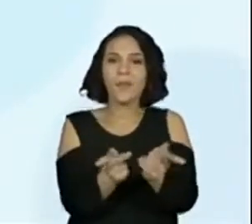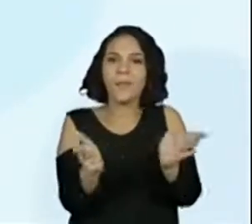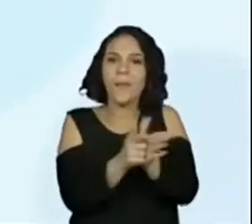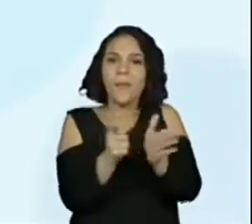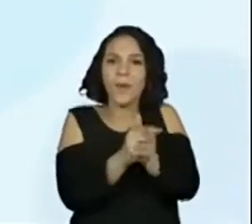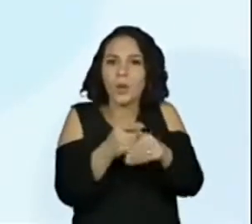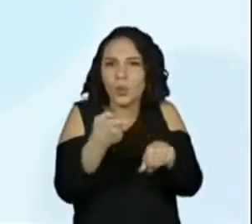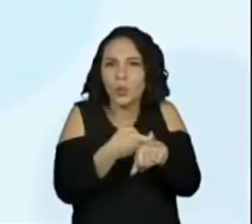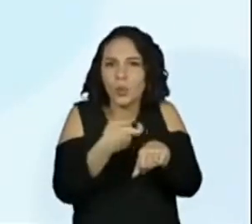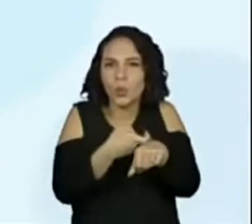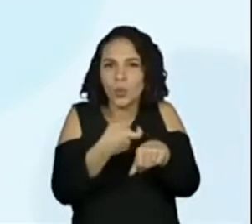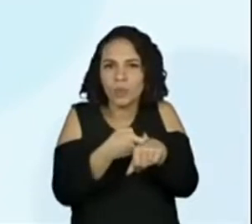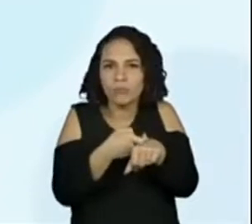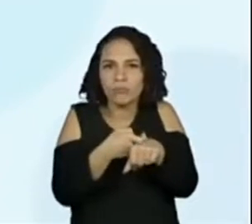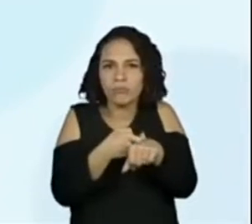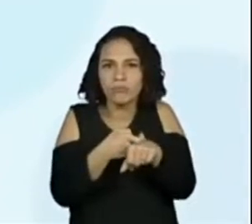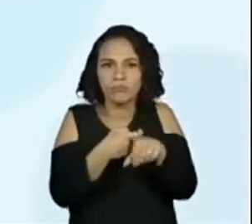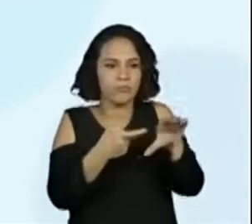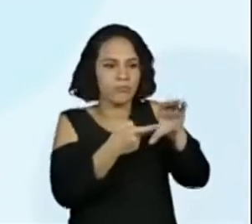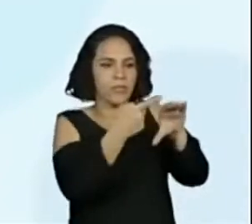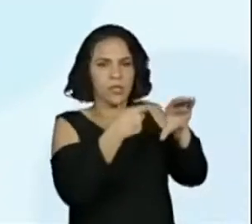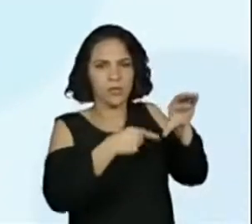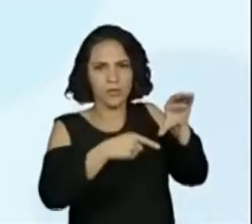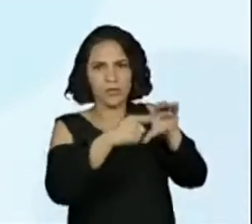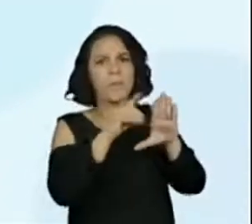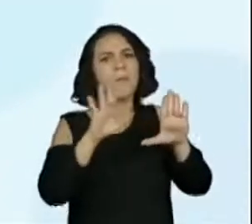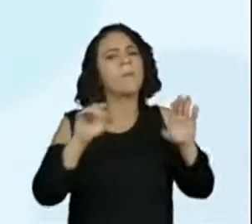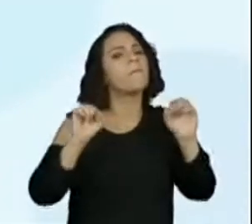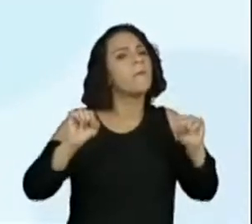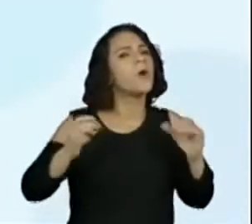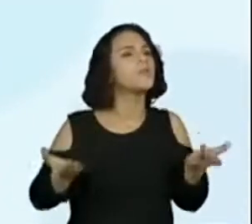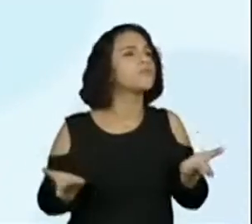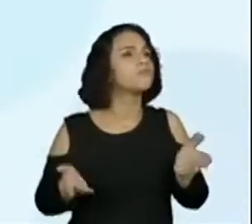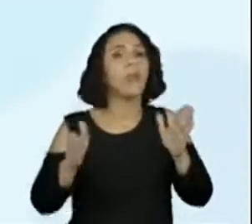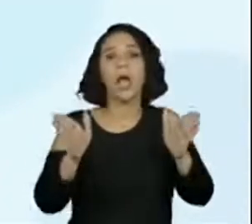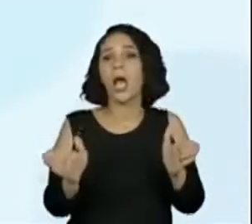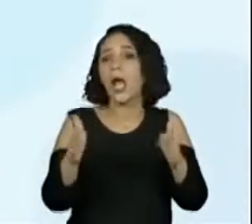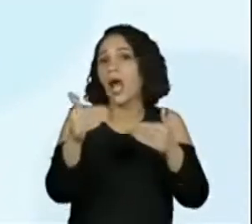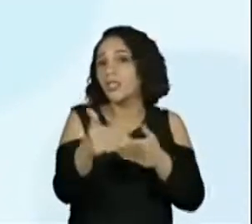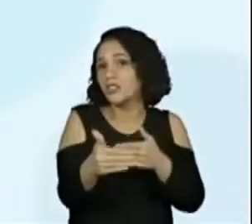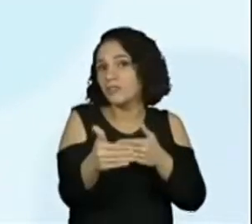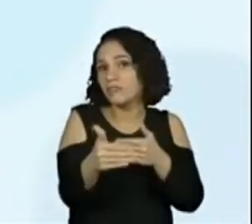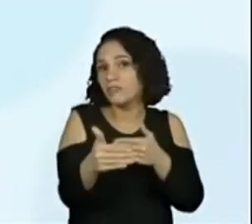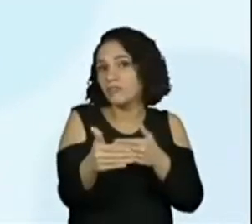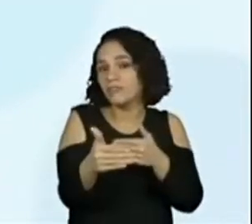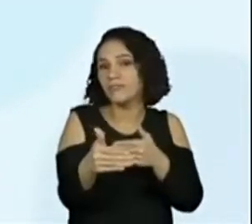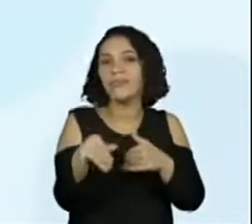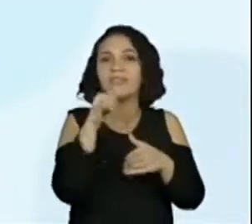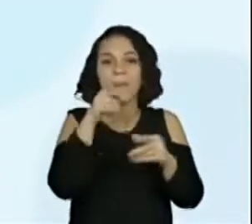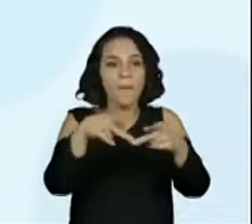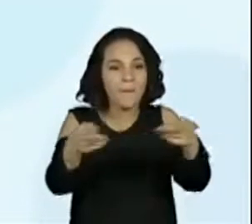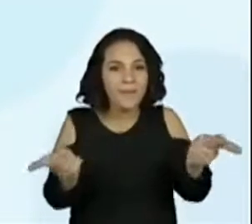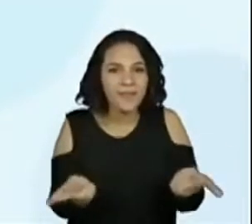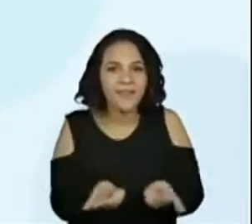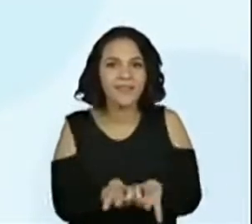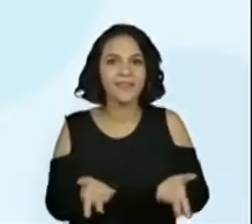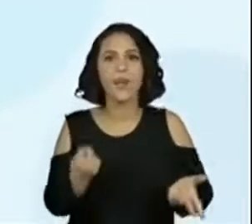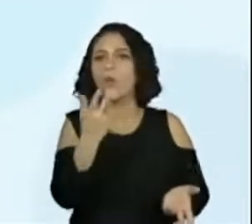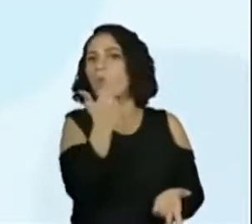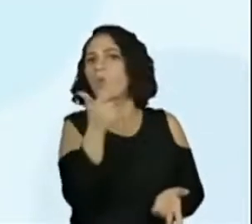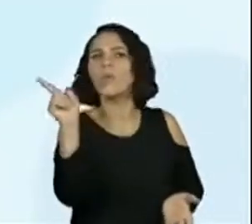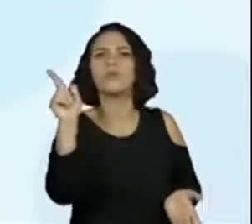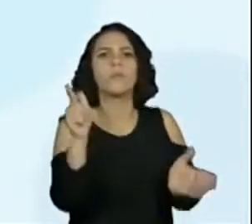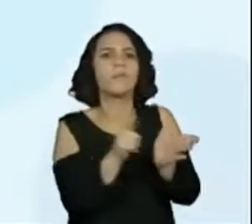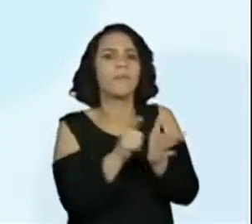papelão redondo, mas pode ser uma caixa de pizza ou outro papelão,